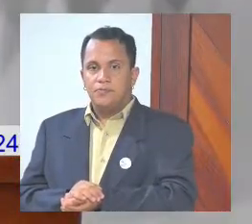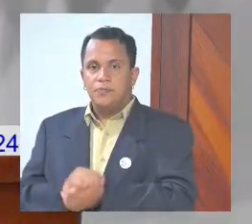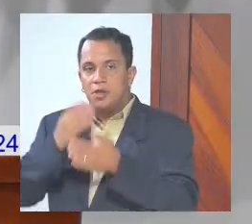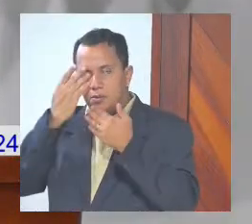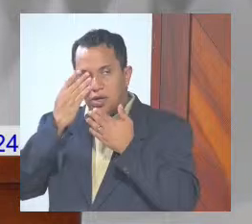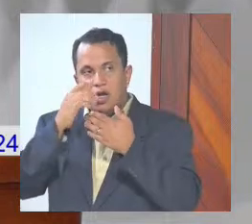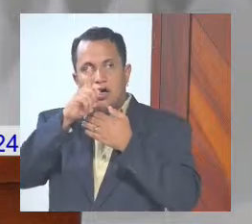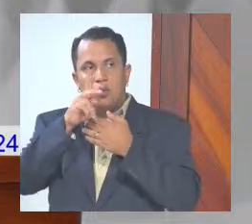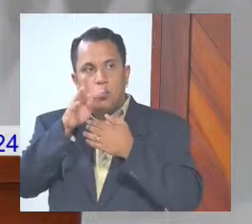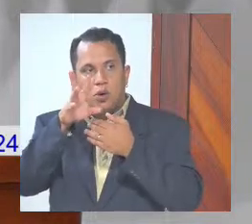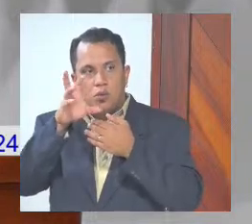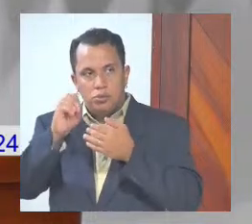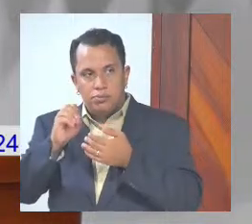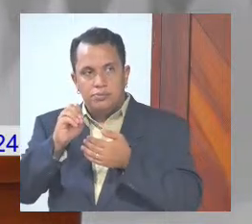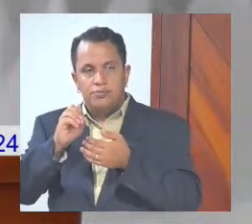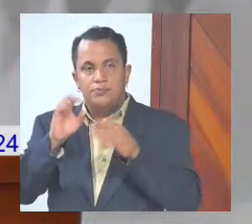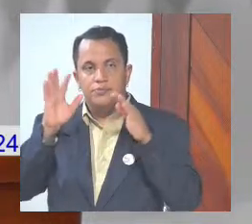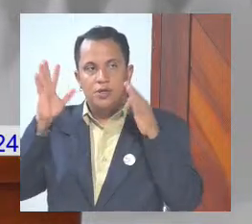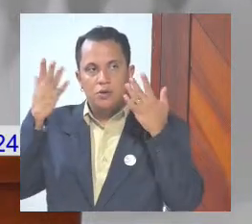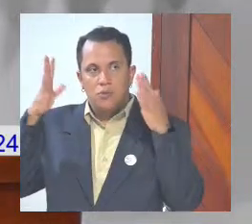Guto.